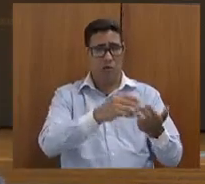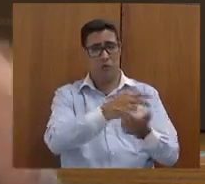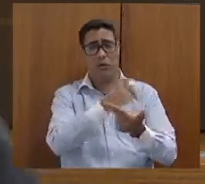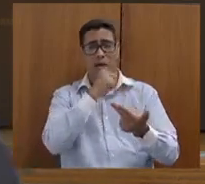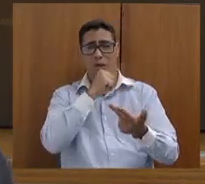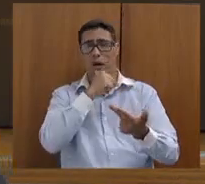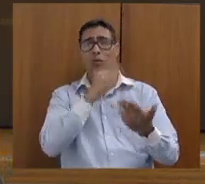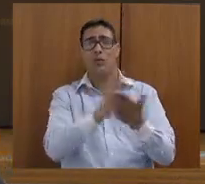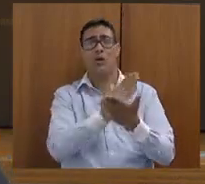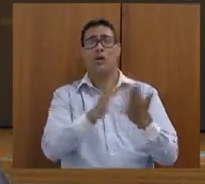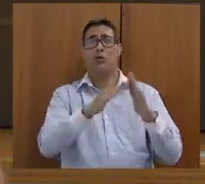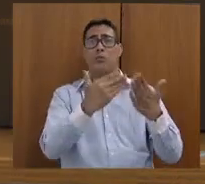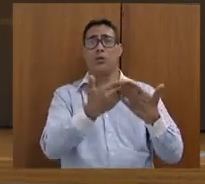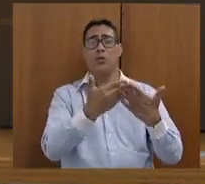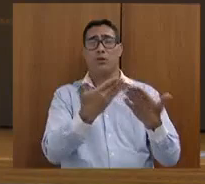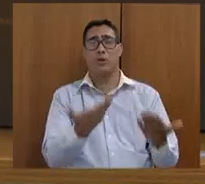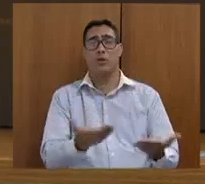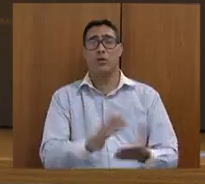de água